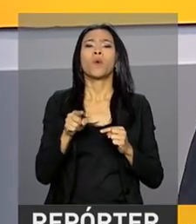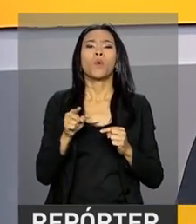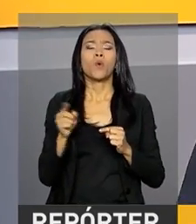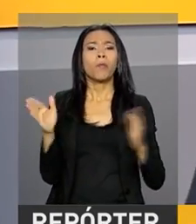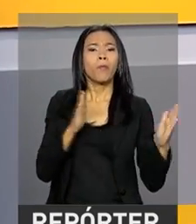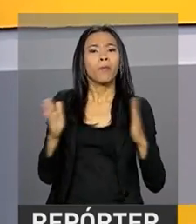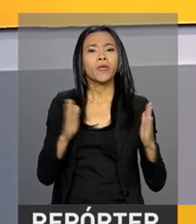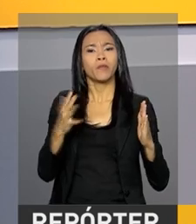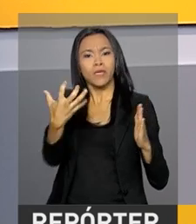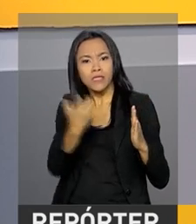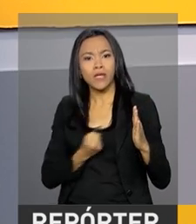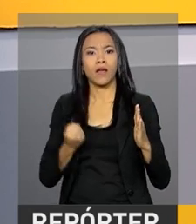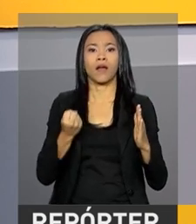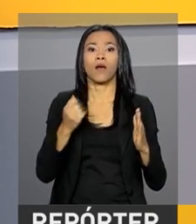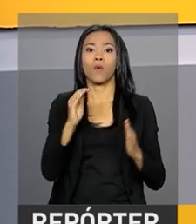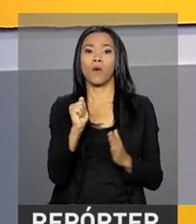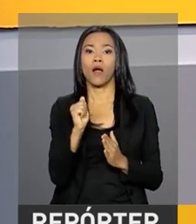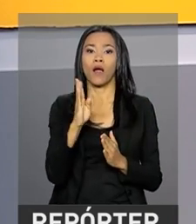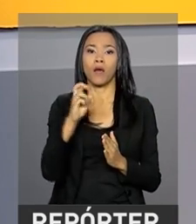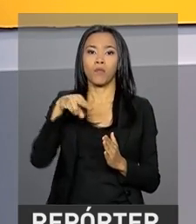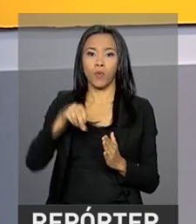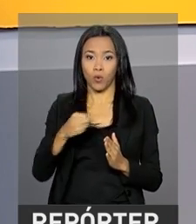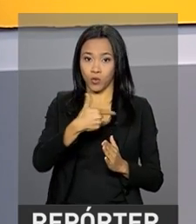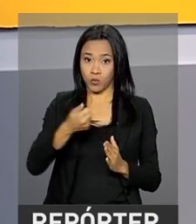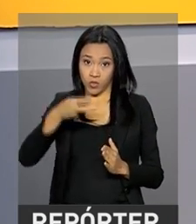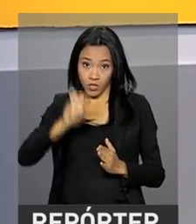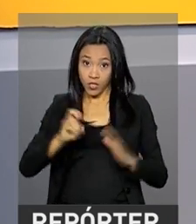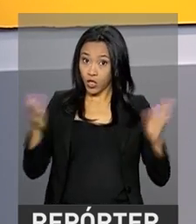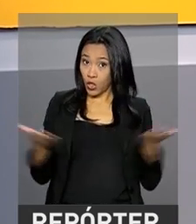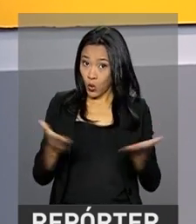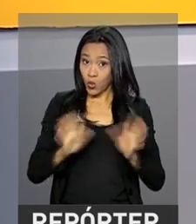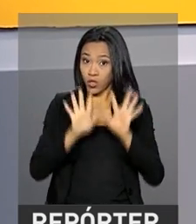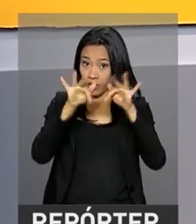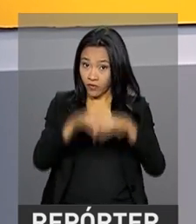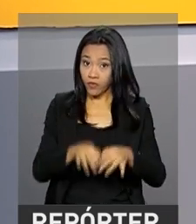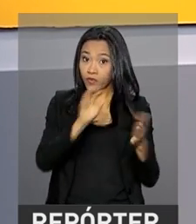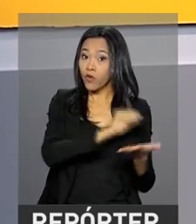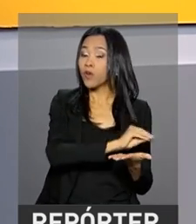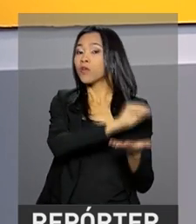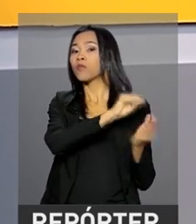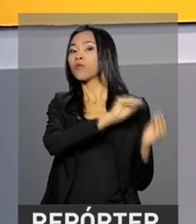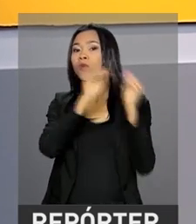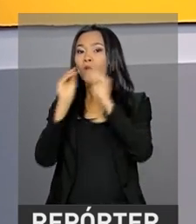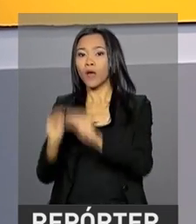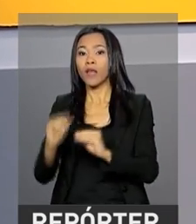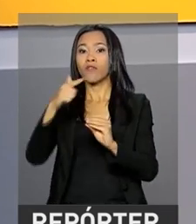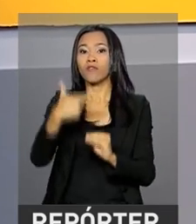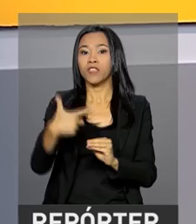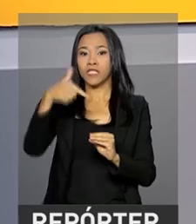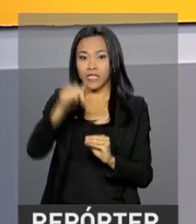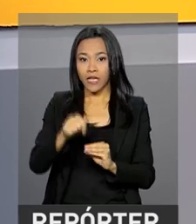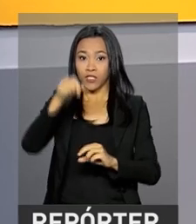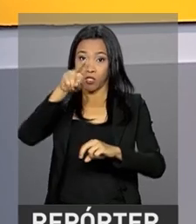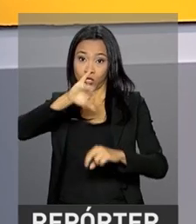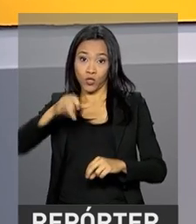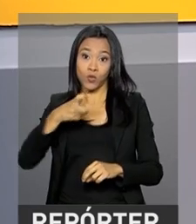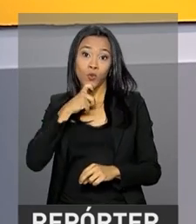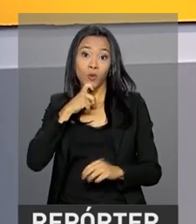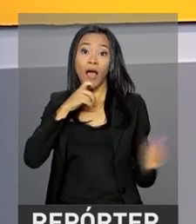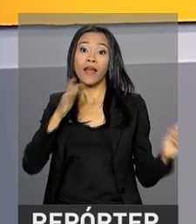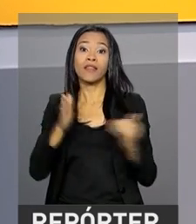sacar o abono salarial de 2015 que terminaria hoje foi prorrogado para o período de 27 de julho a 28 de